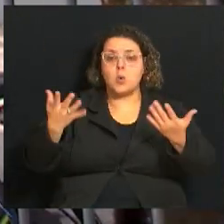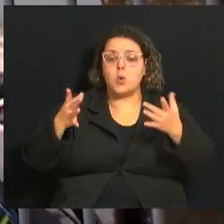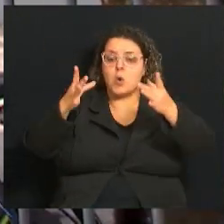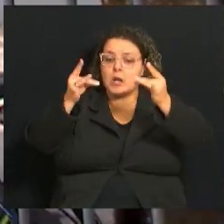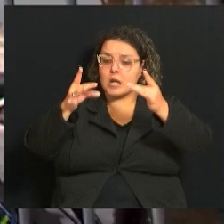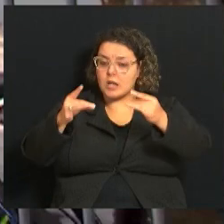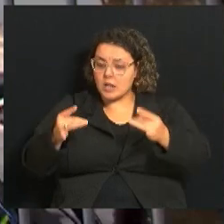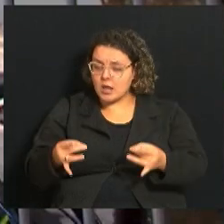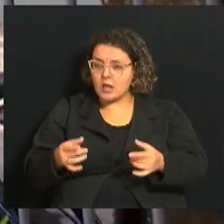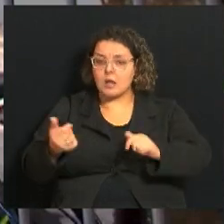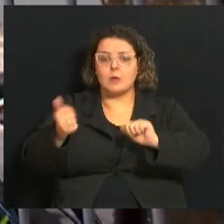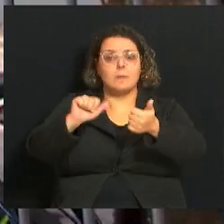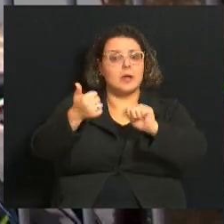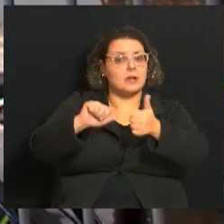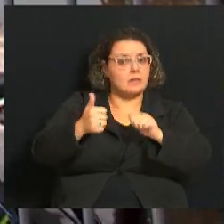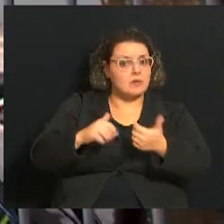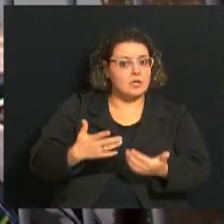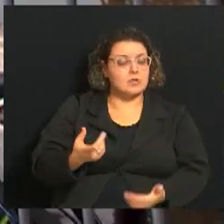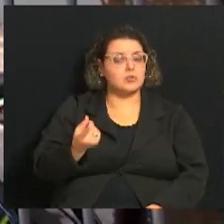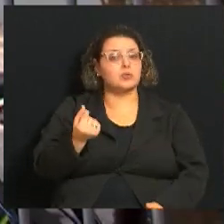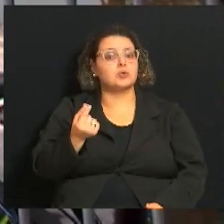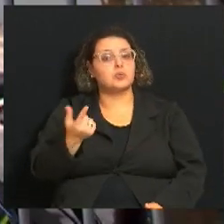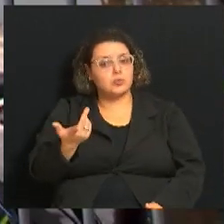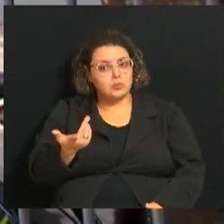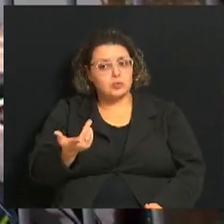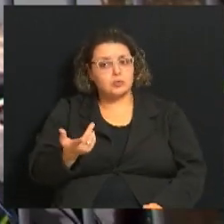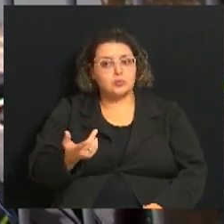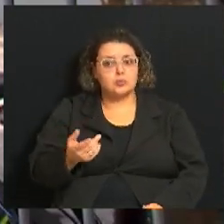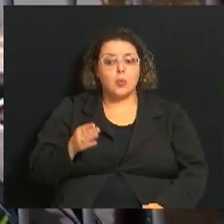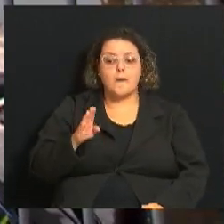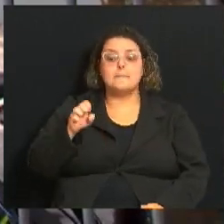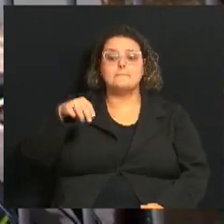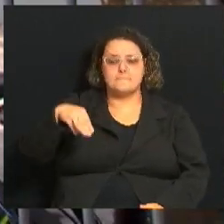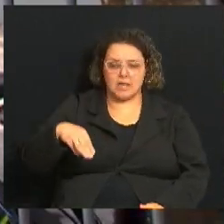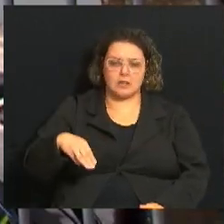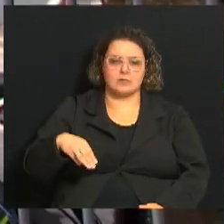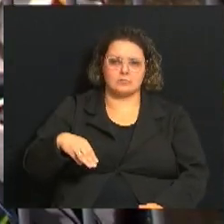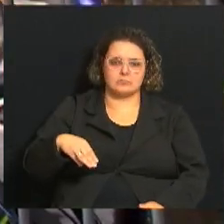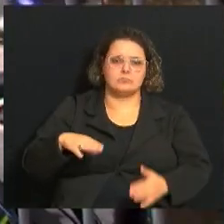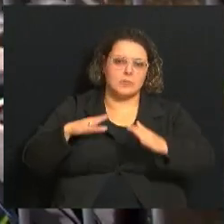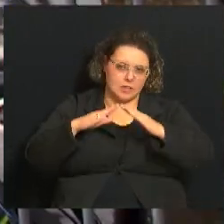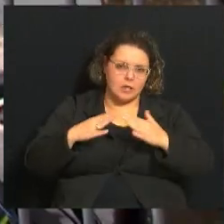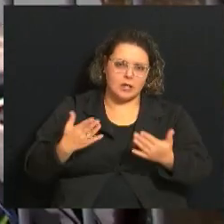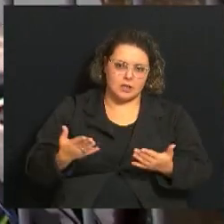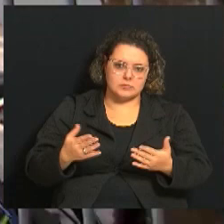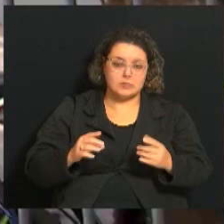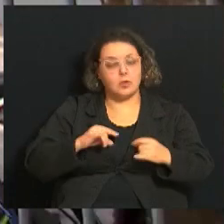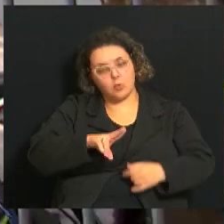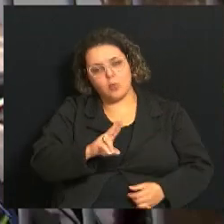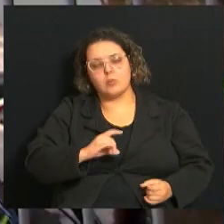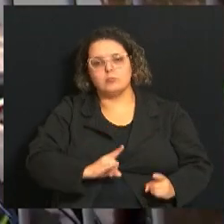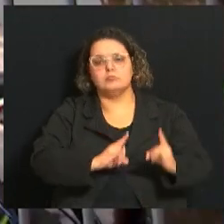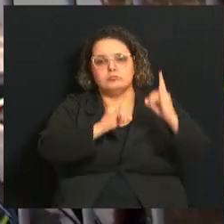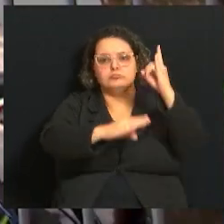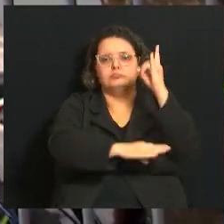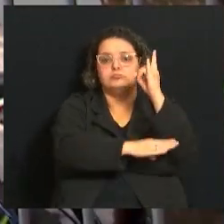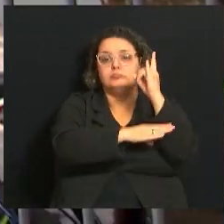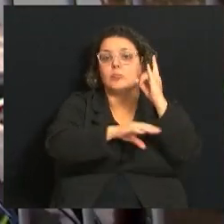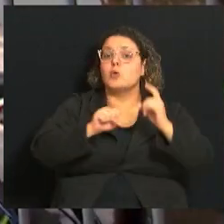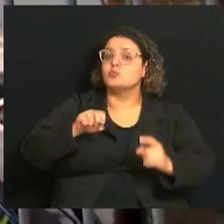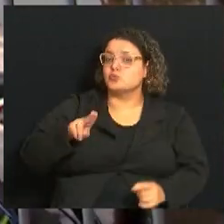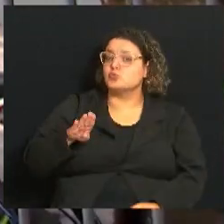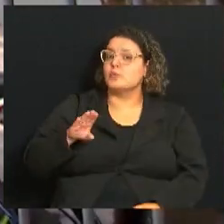para avaliação do valor do bem imóvel e também se haverá financiamento ou subsídio para a compra